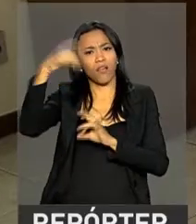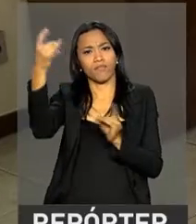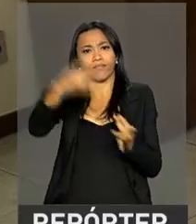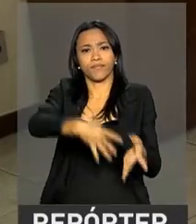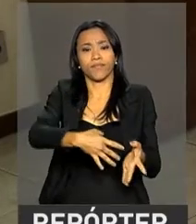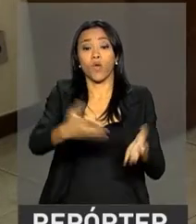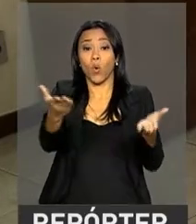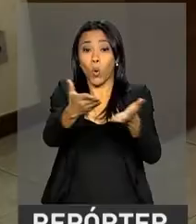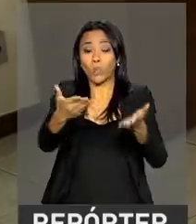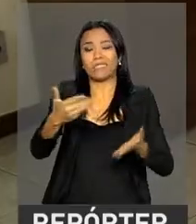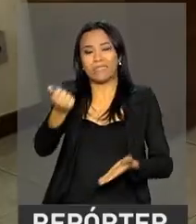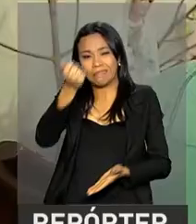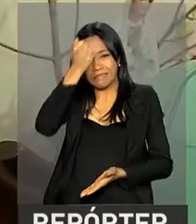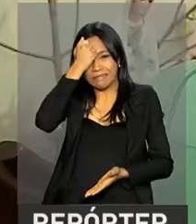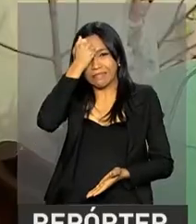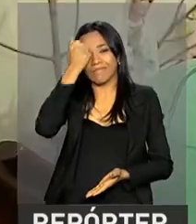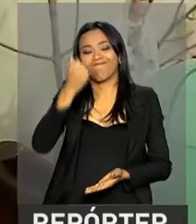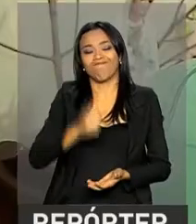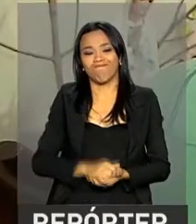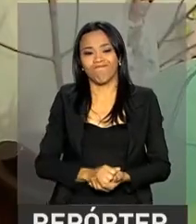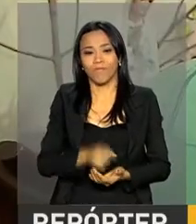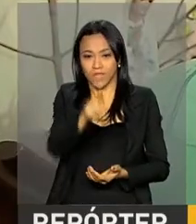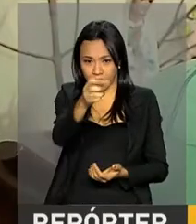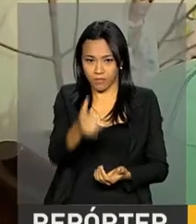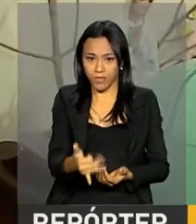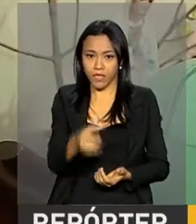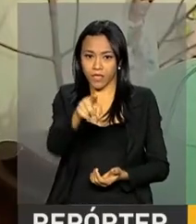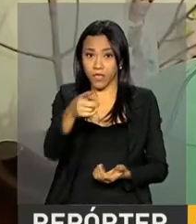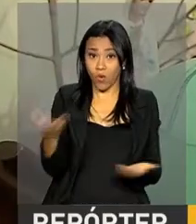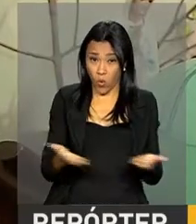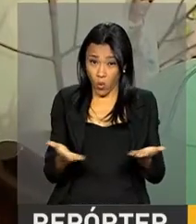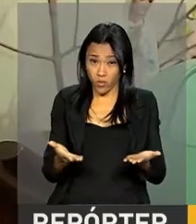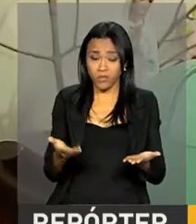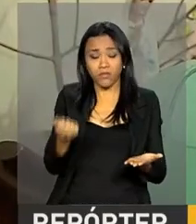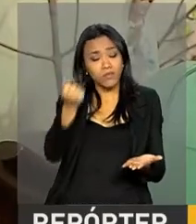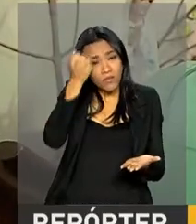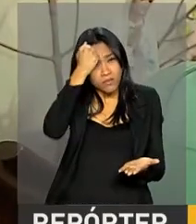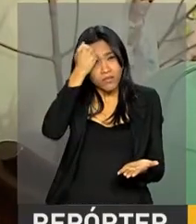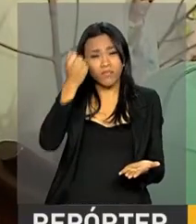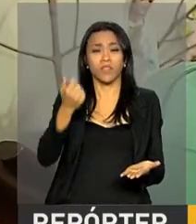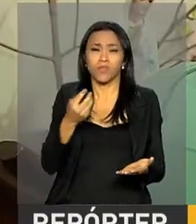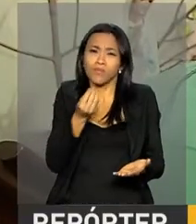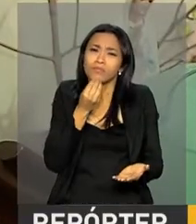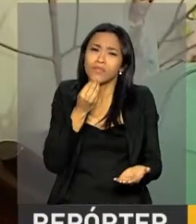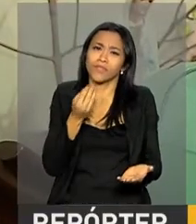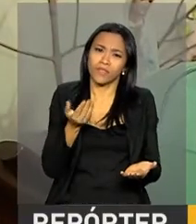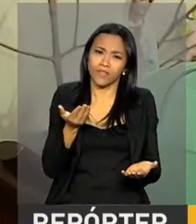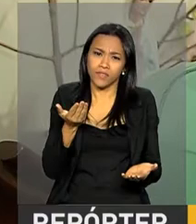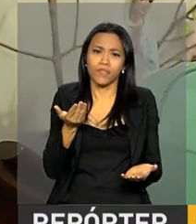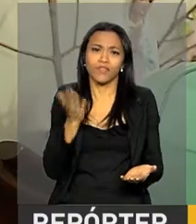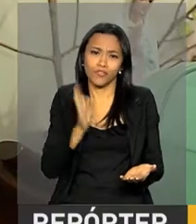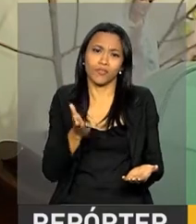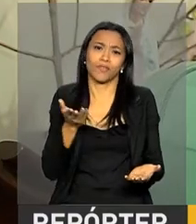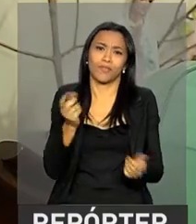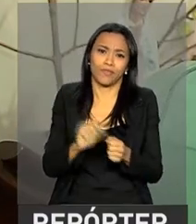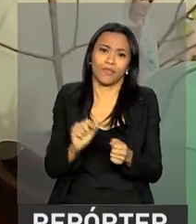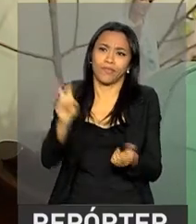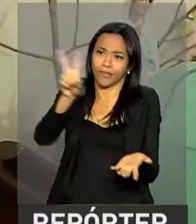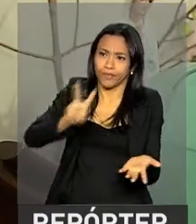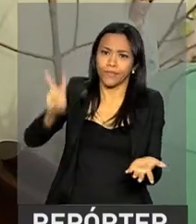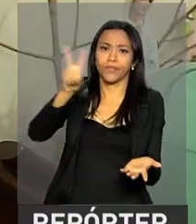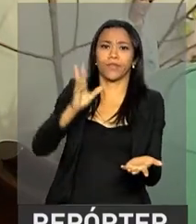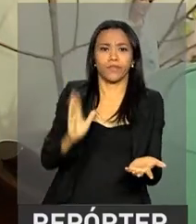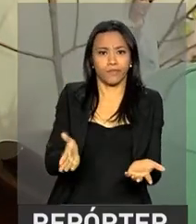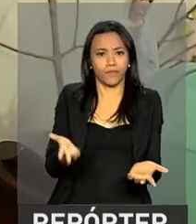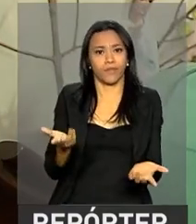hoje ele se diz arrependido me arrependo pelo fato de eu poder ter já feito vestibular e